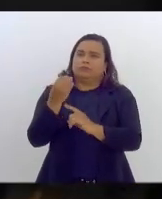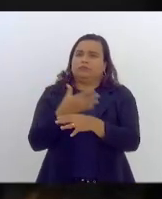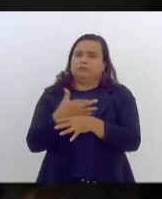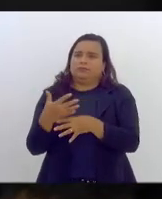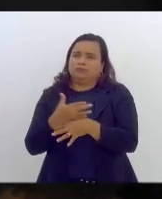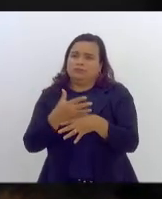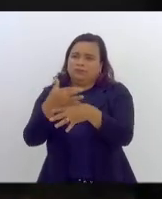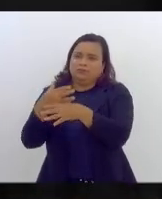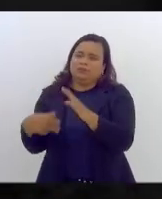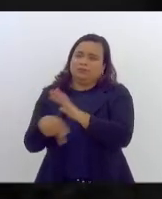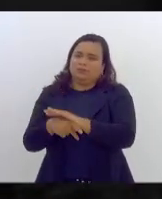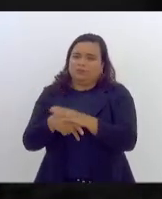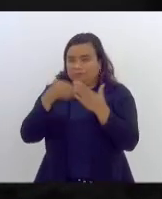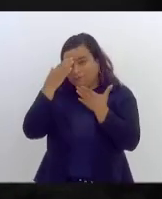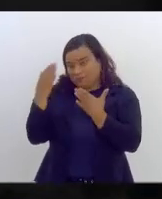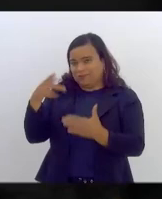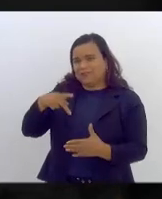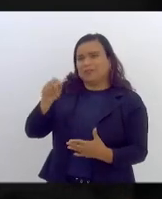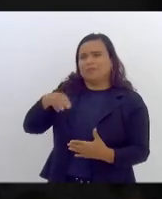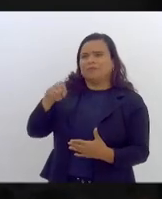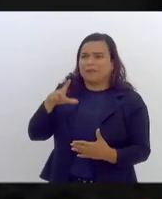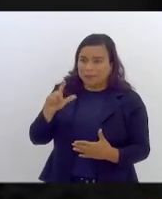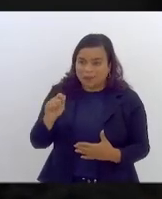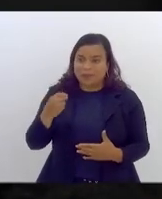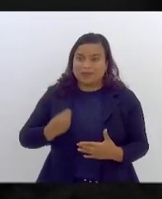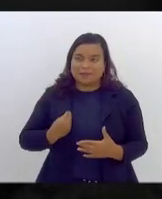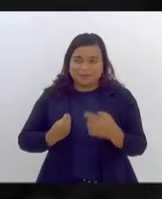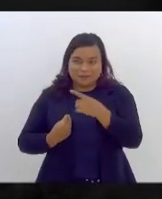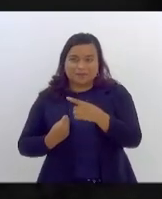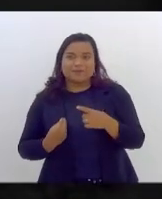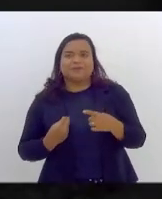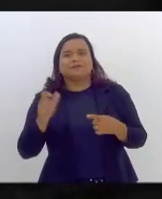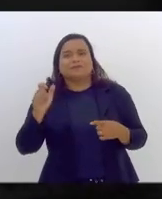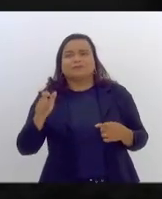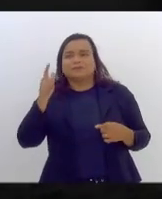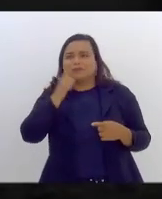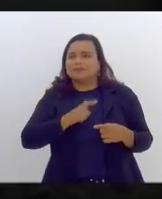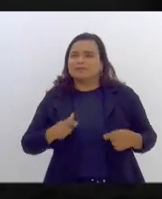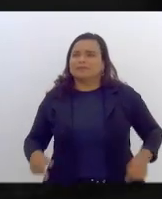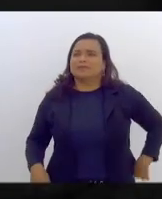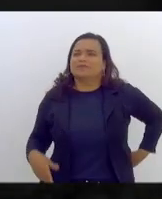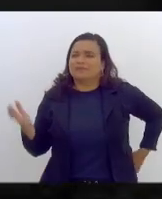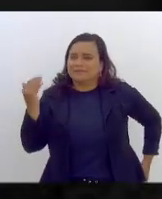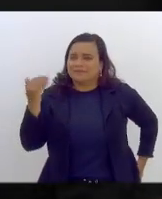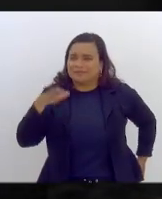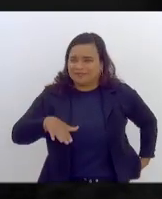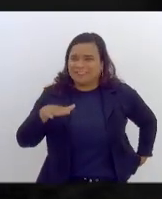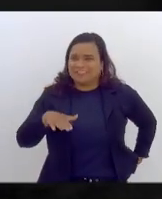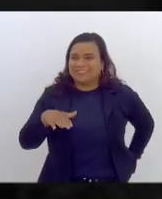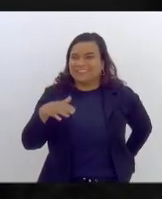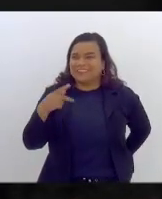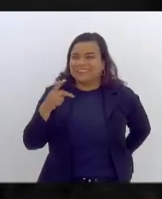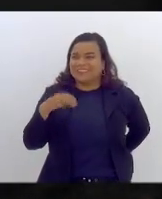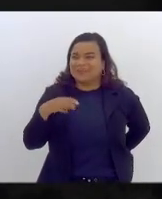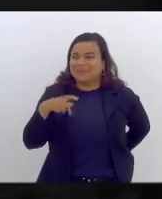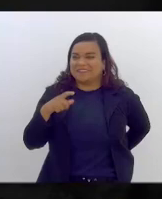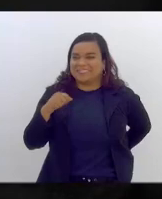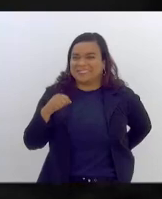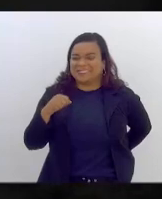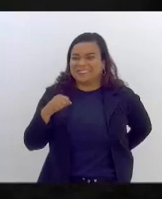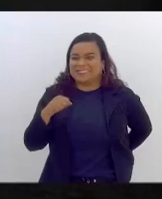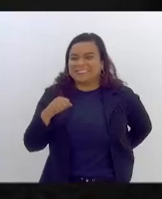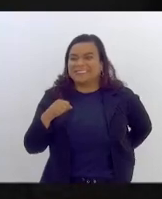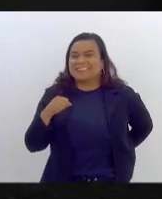E agradecer a Pamela aqui publicamente por ter feito um quadro... Fica aqui, Pamela, do lado da galera. Por